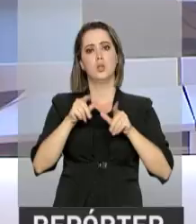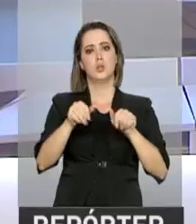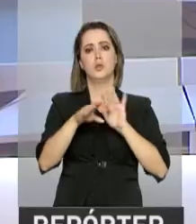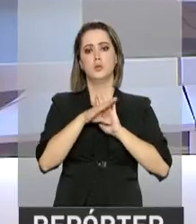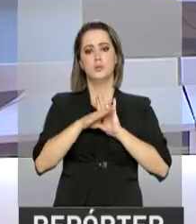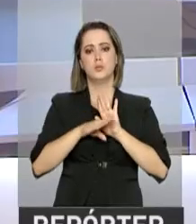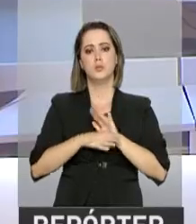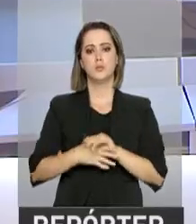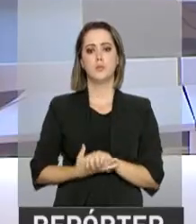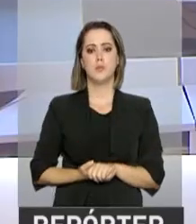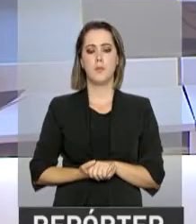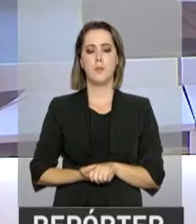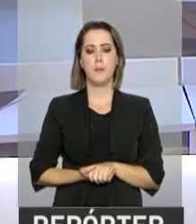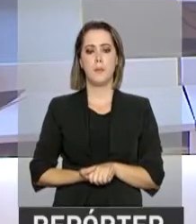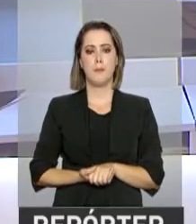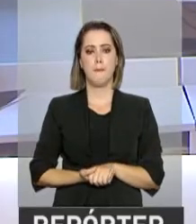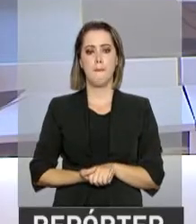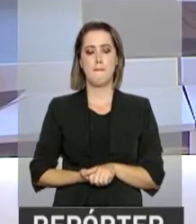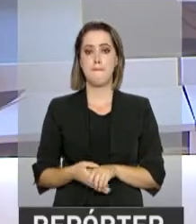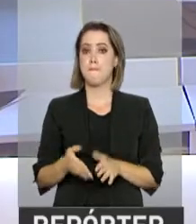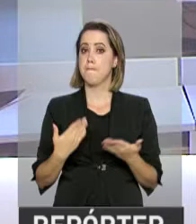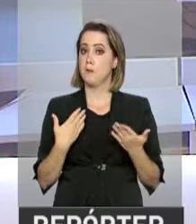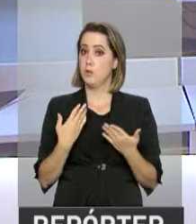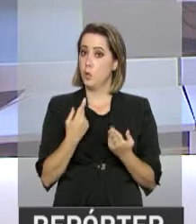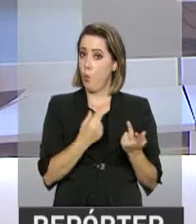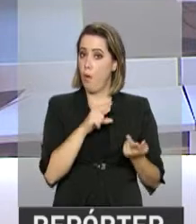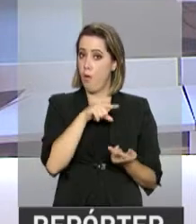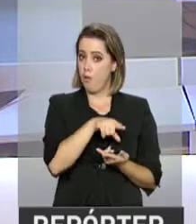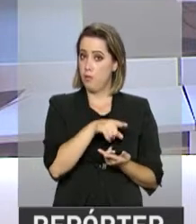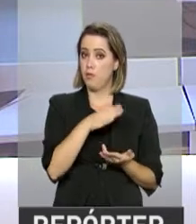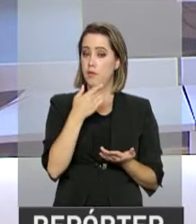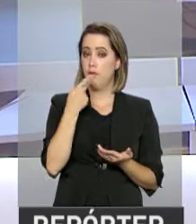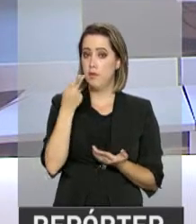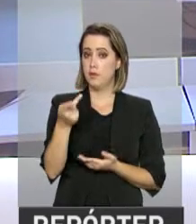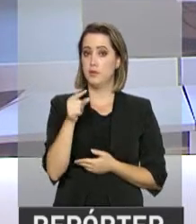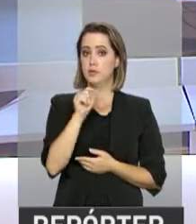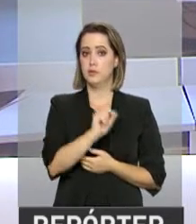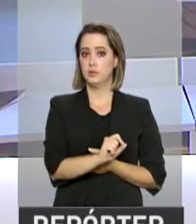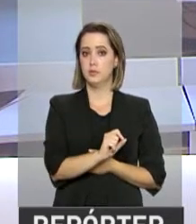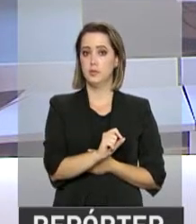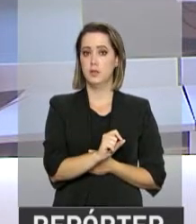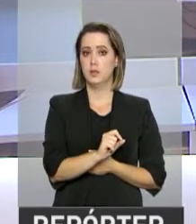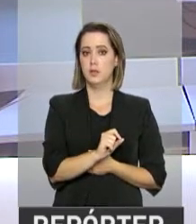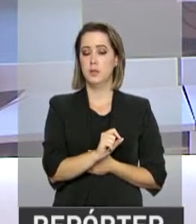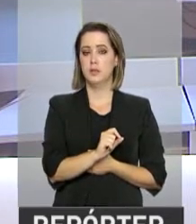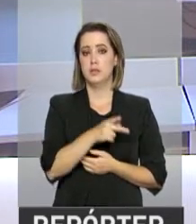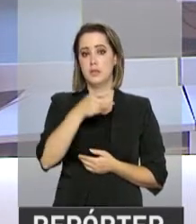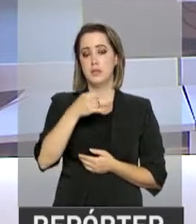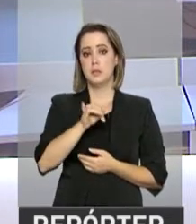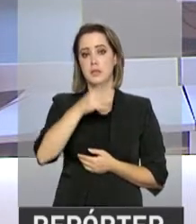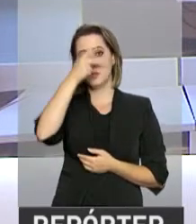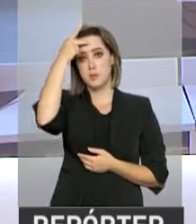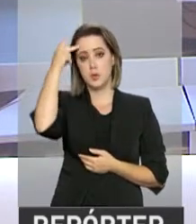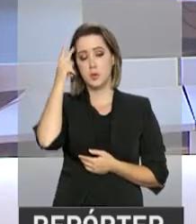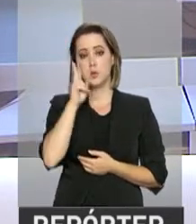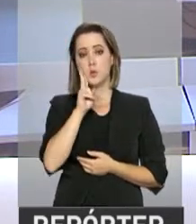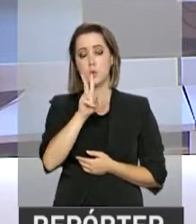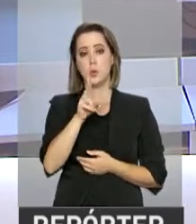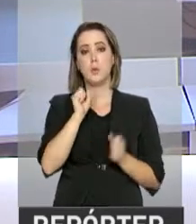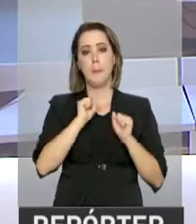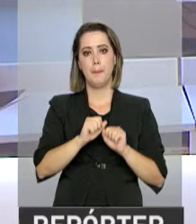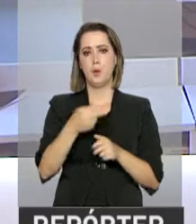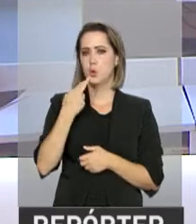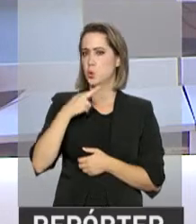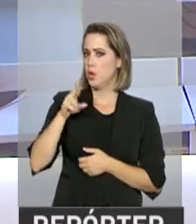providências. E como o secretário executivo do Ministério disse na matéria que acabamos de ver, os consumidores podem e